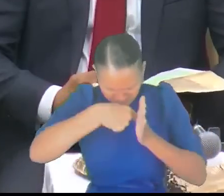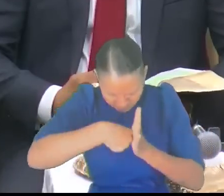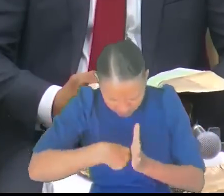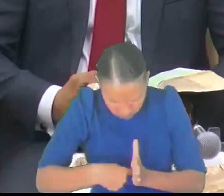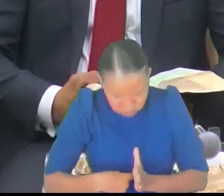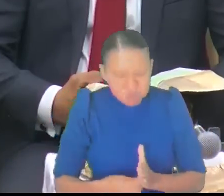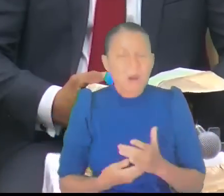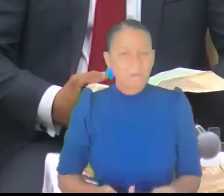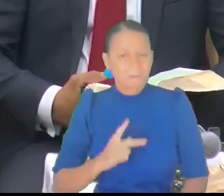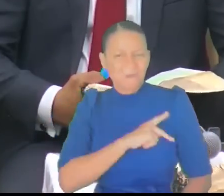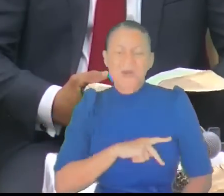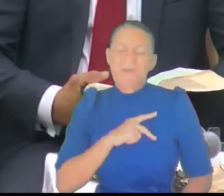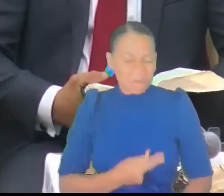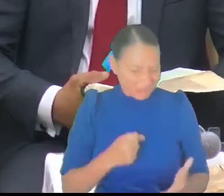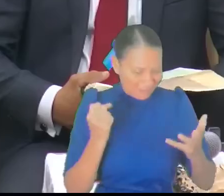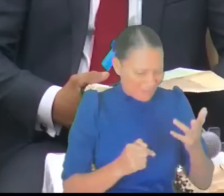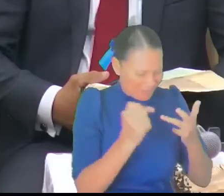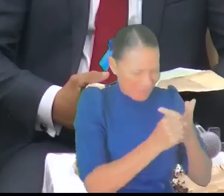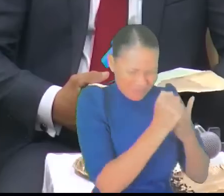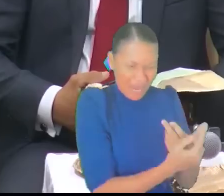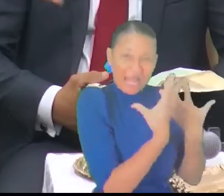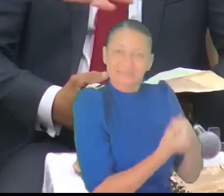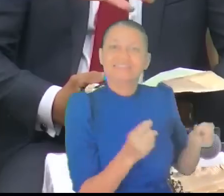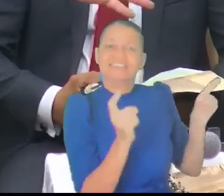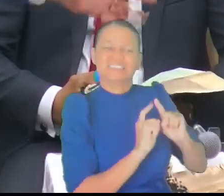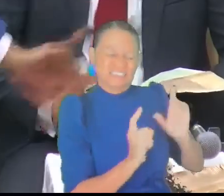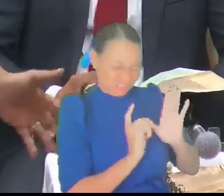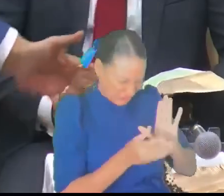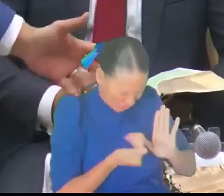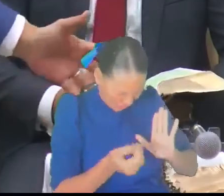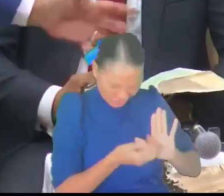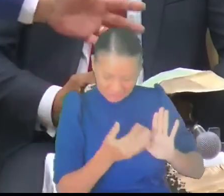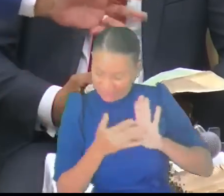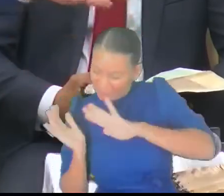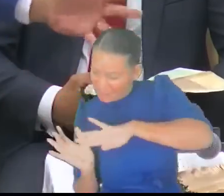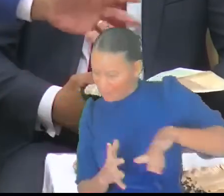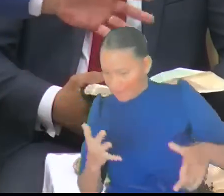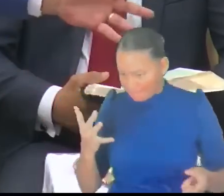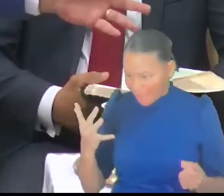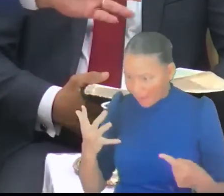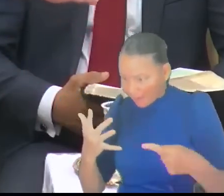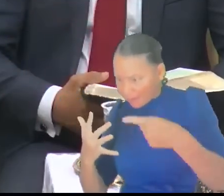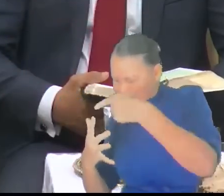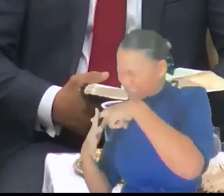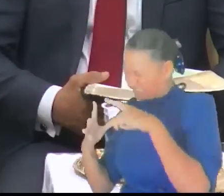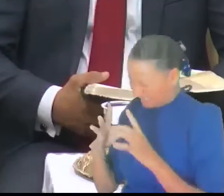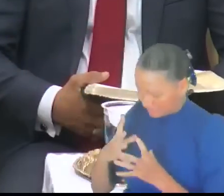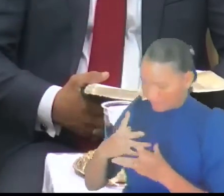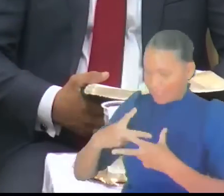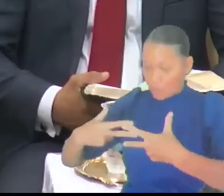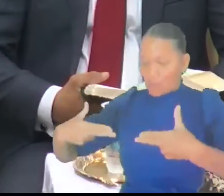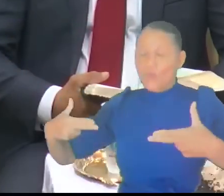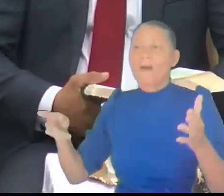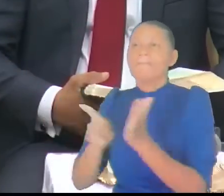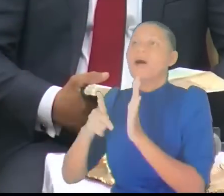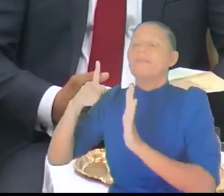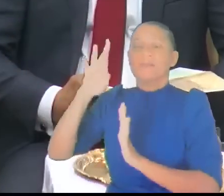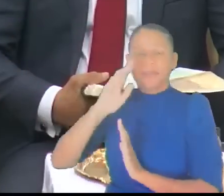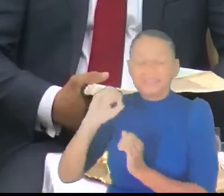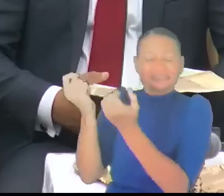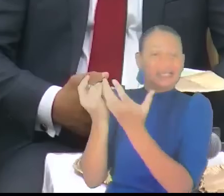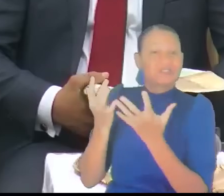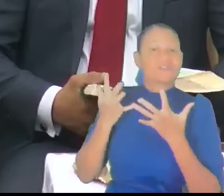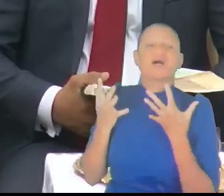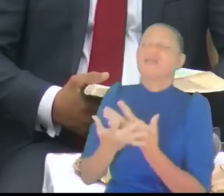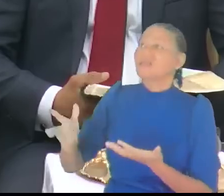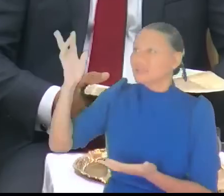manda rejeitar as obras das trevas e abraçar as armas da luz. Senhor,